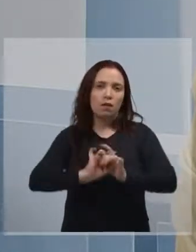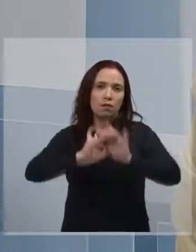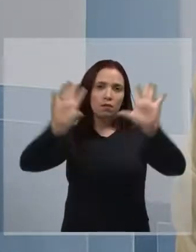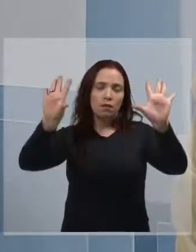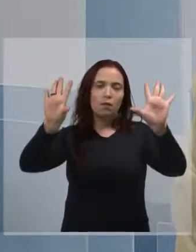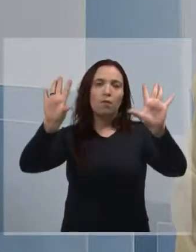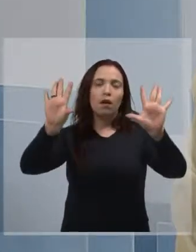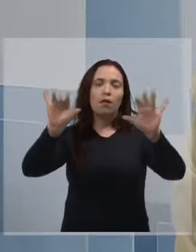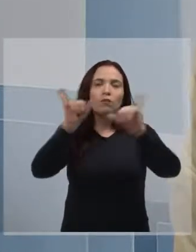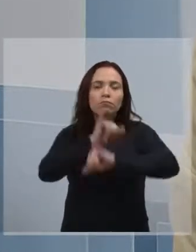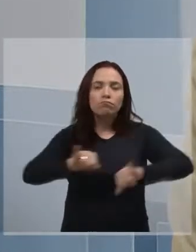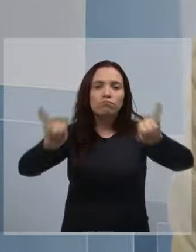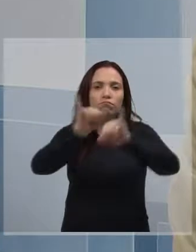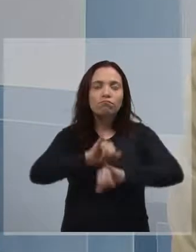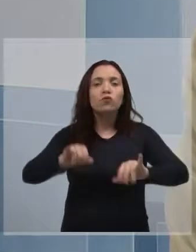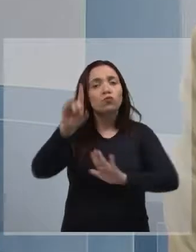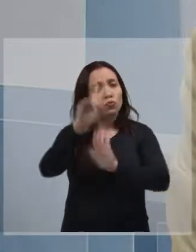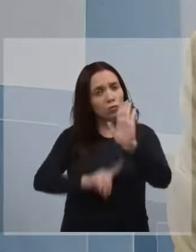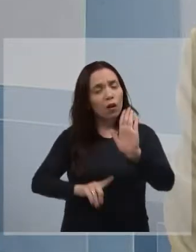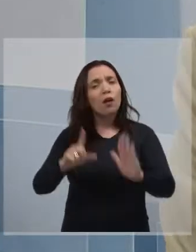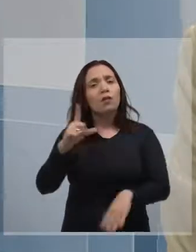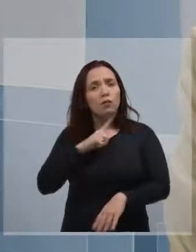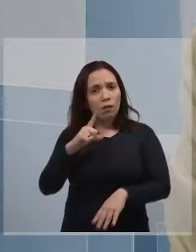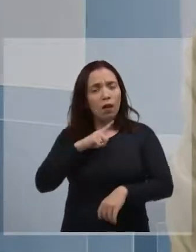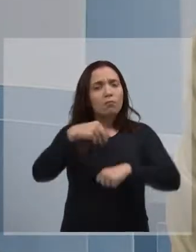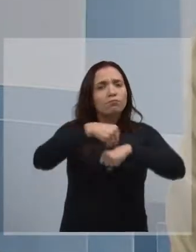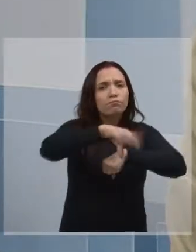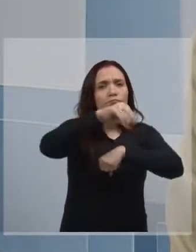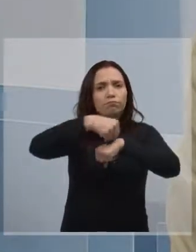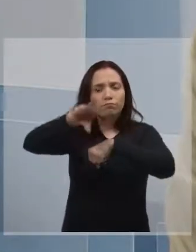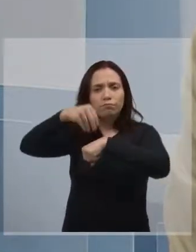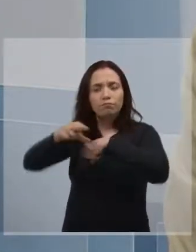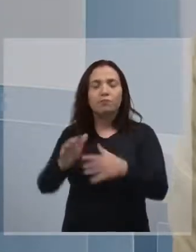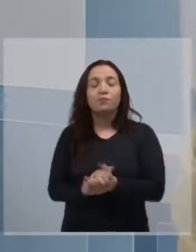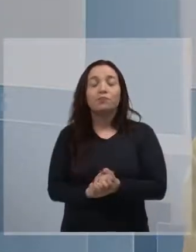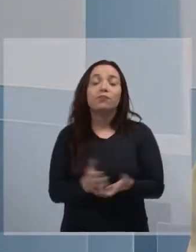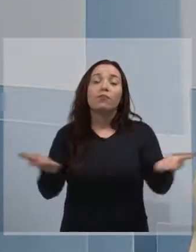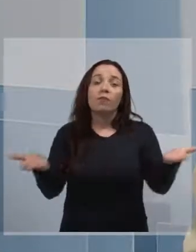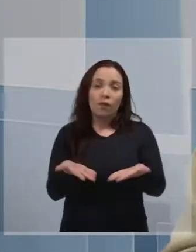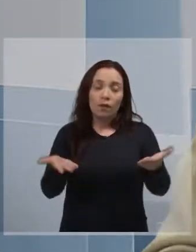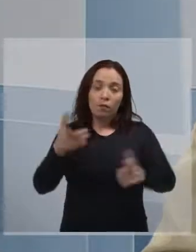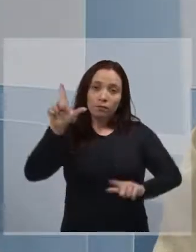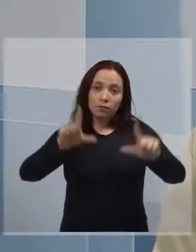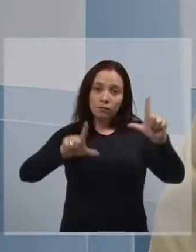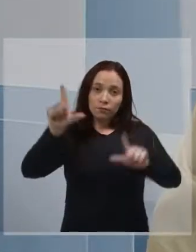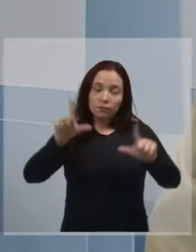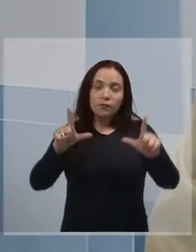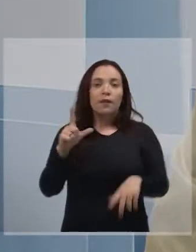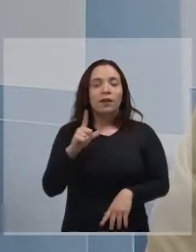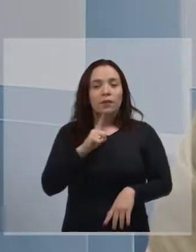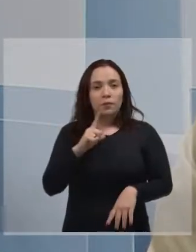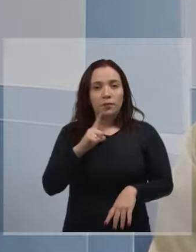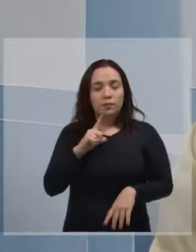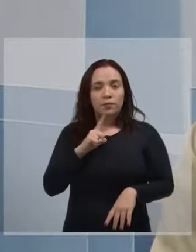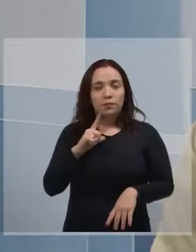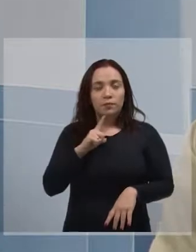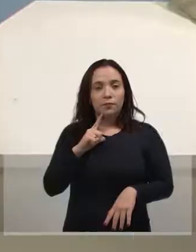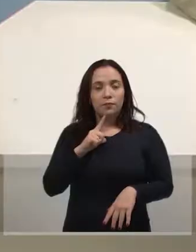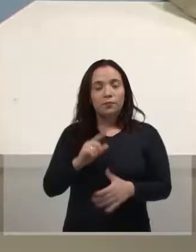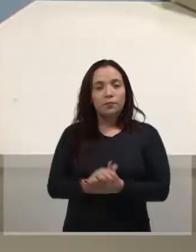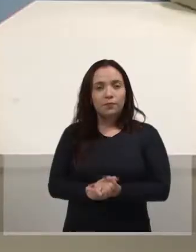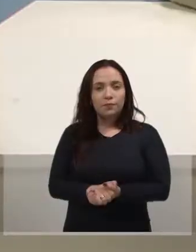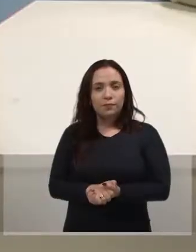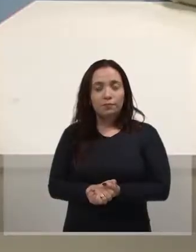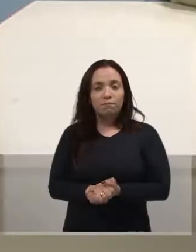de expressão e o direito à informação. No programa de hoje, nós temos